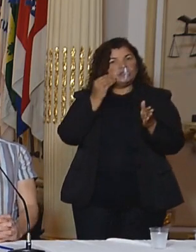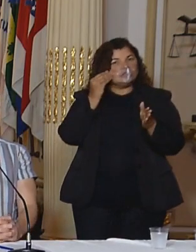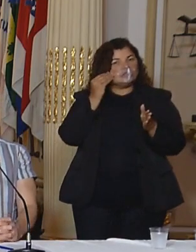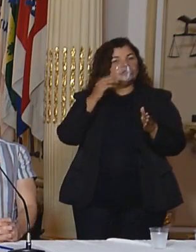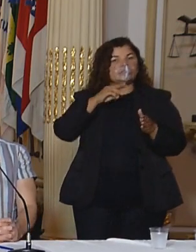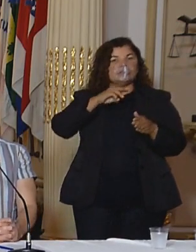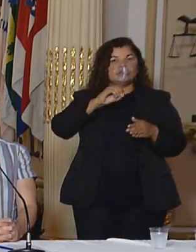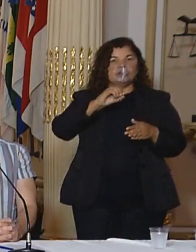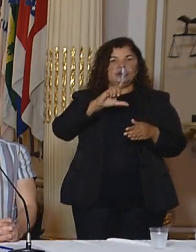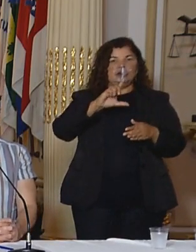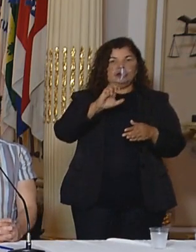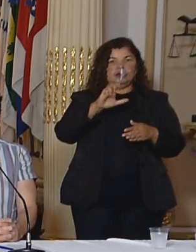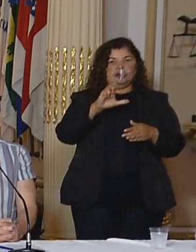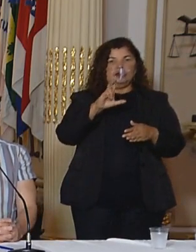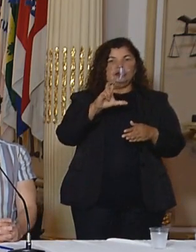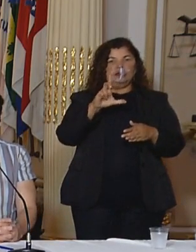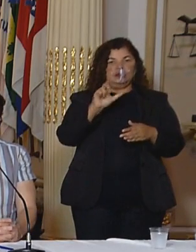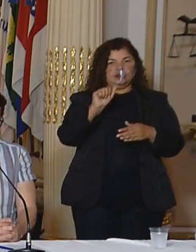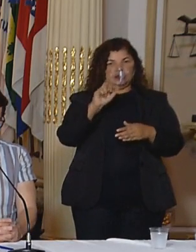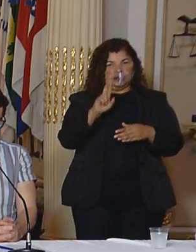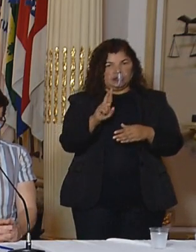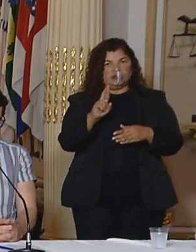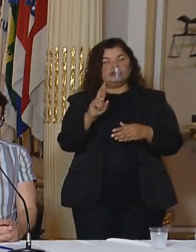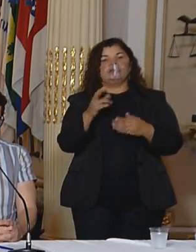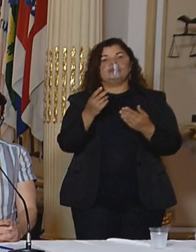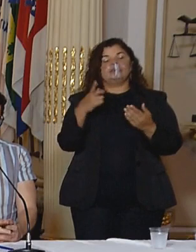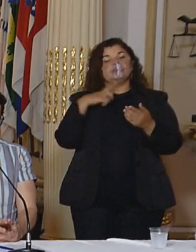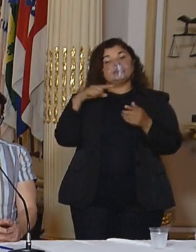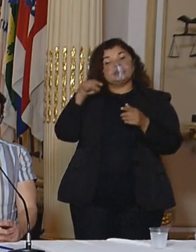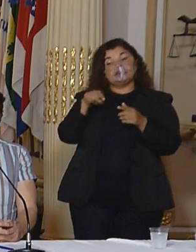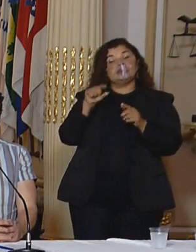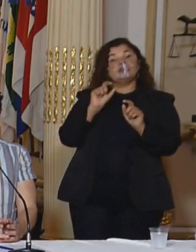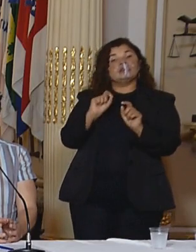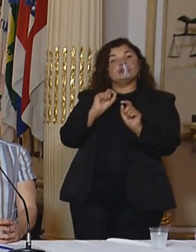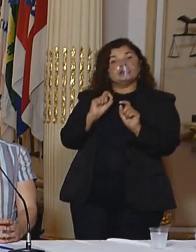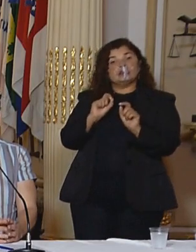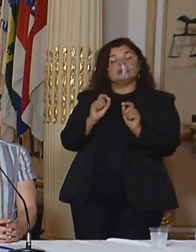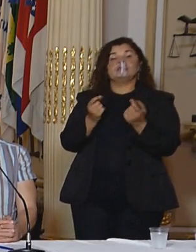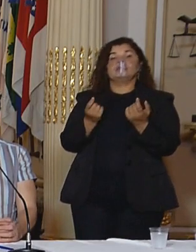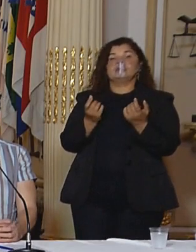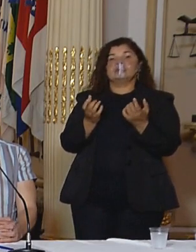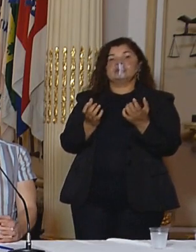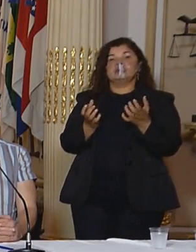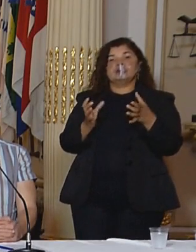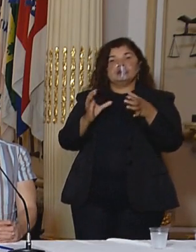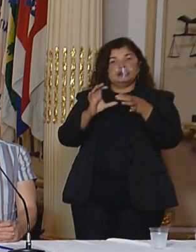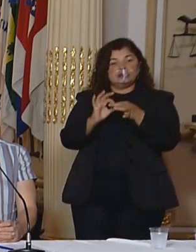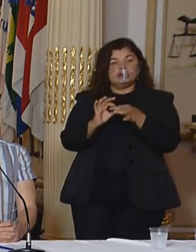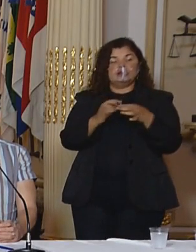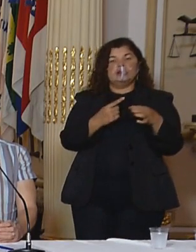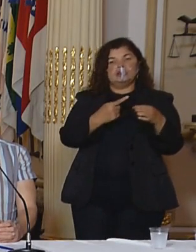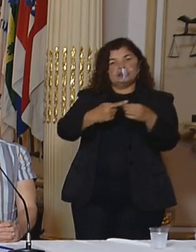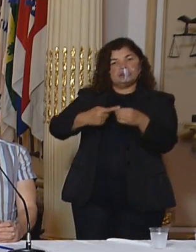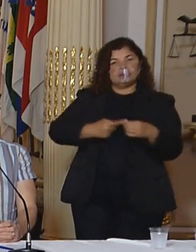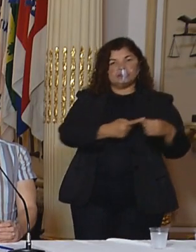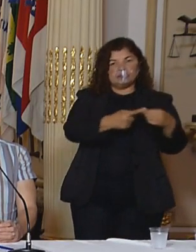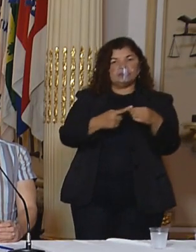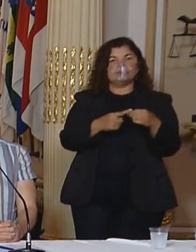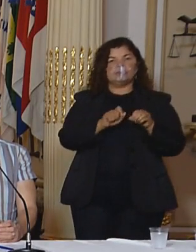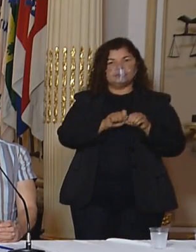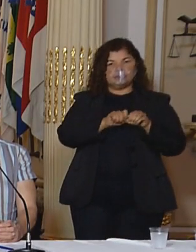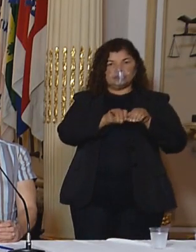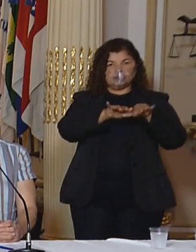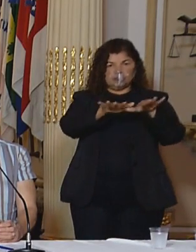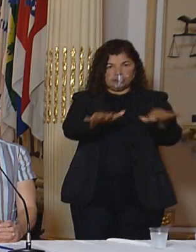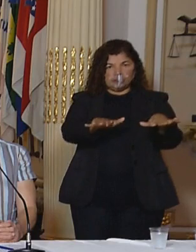molecular via RT-PCR. Isso envolve também a interiorização da testagem. A gente já falou